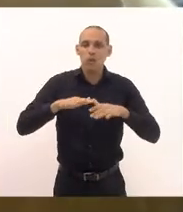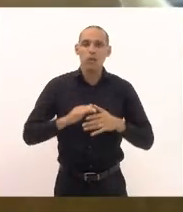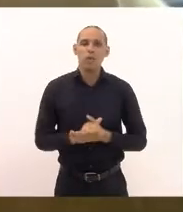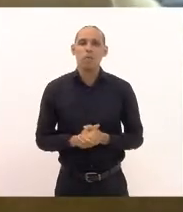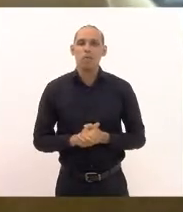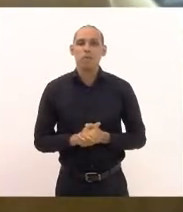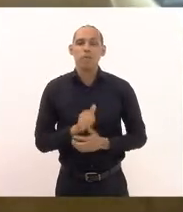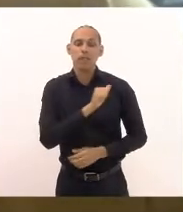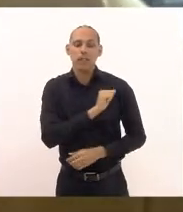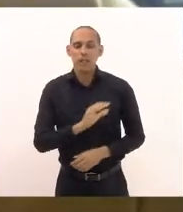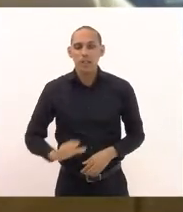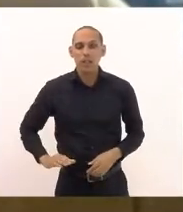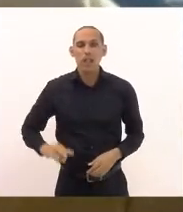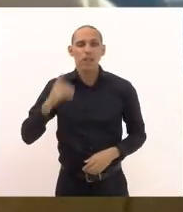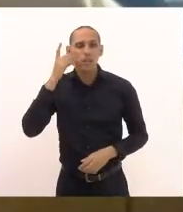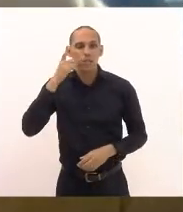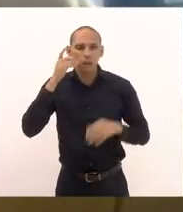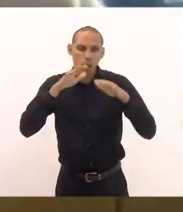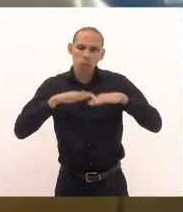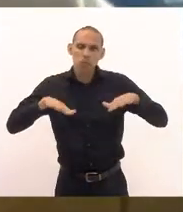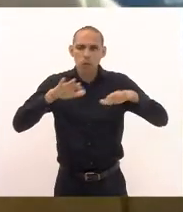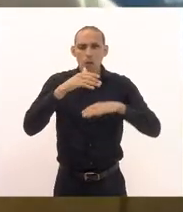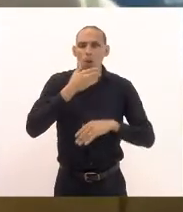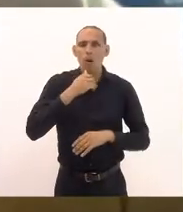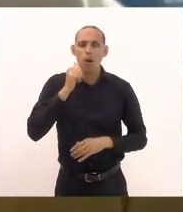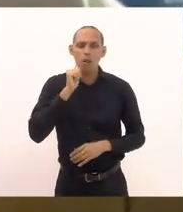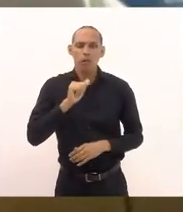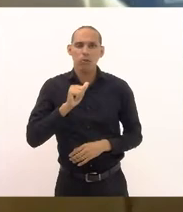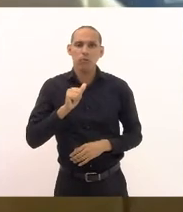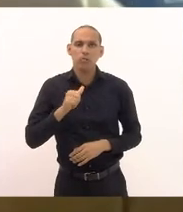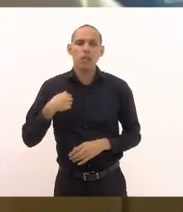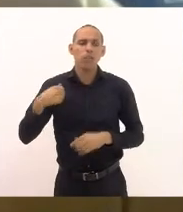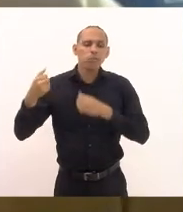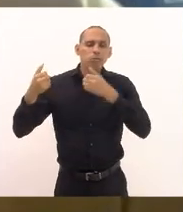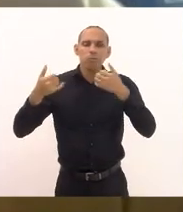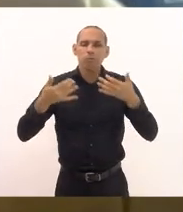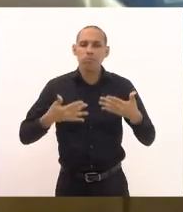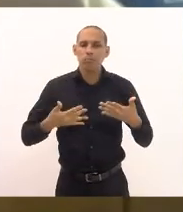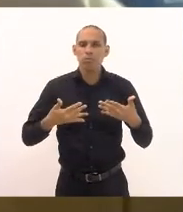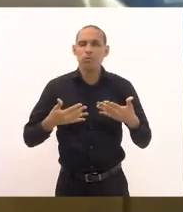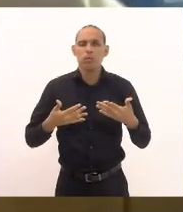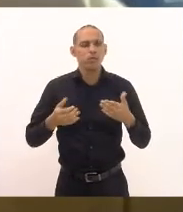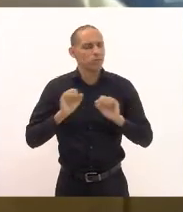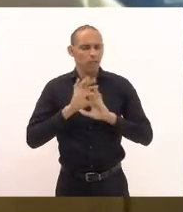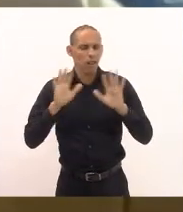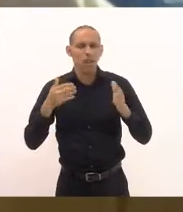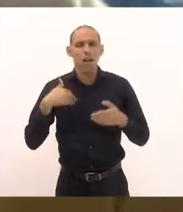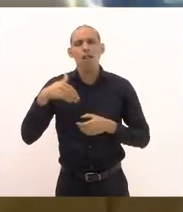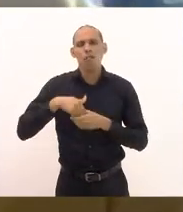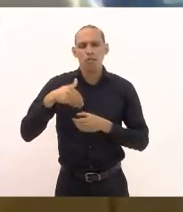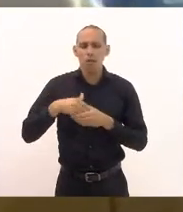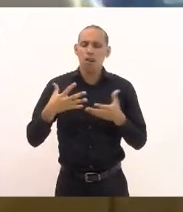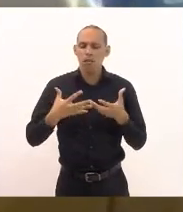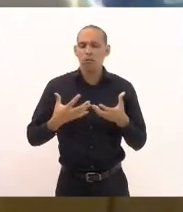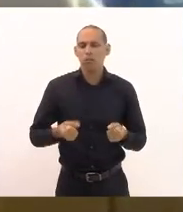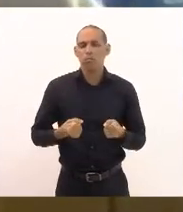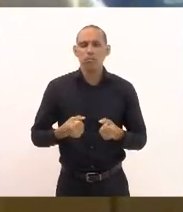Siciliano, deputadas e deputados. Declaro, claro, que votei